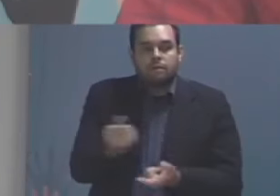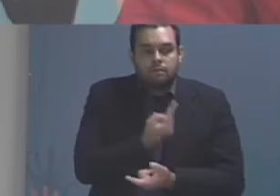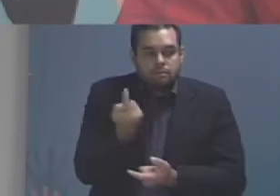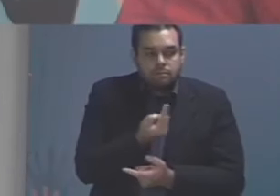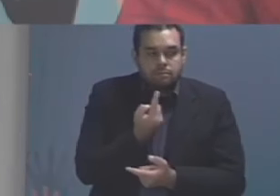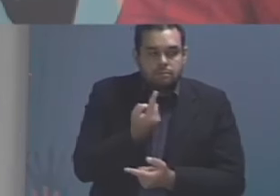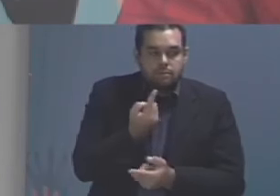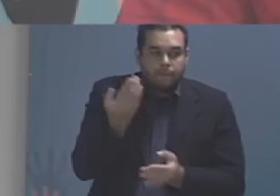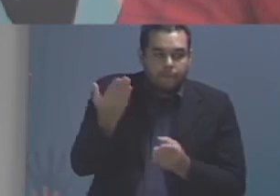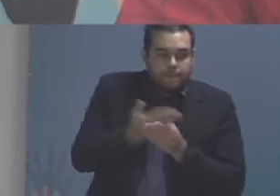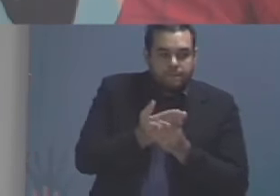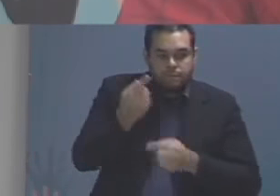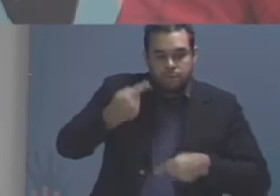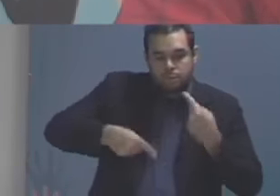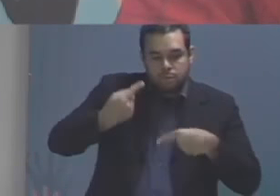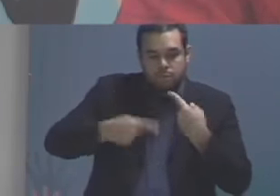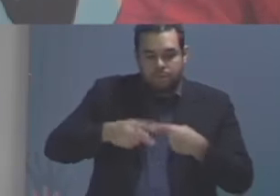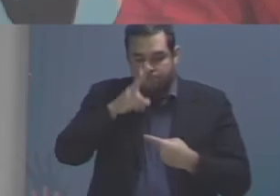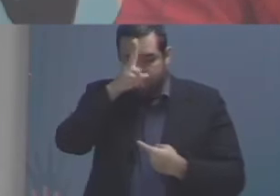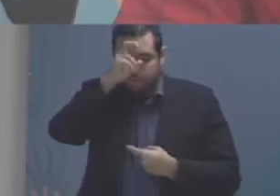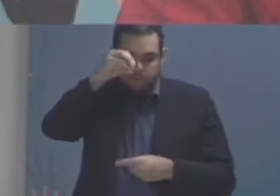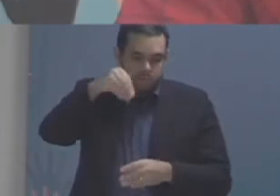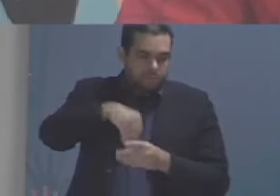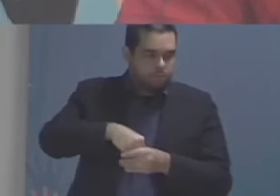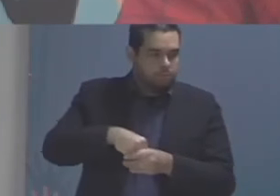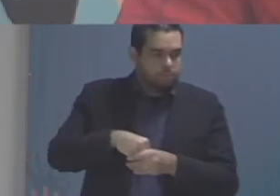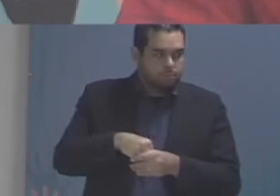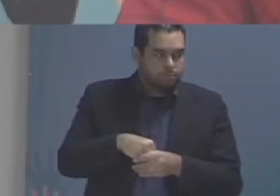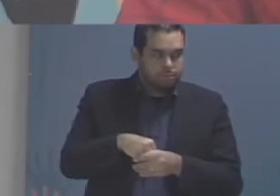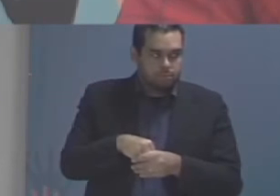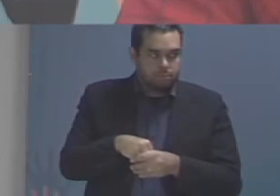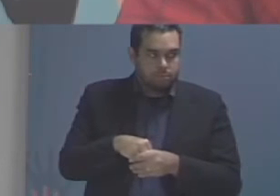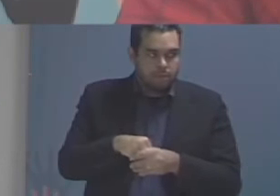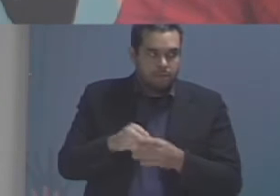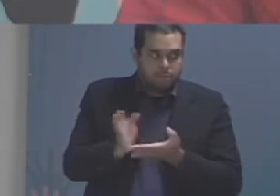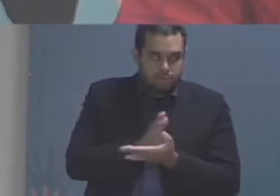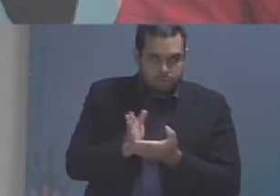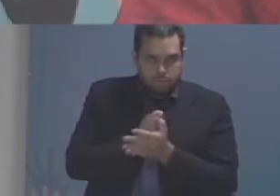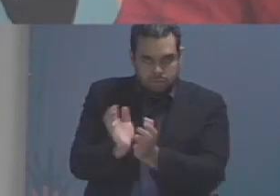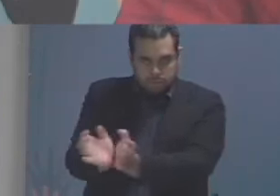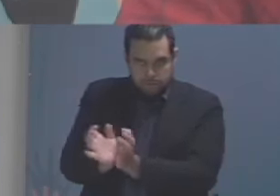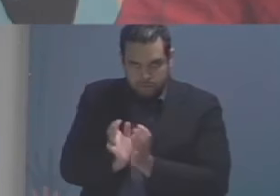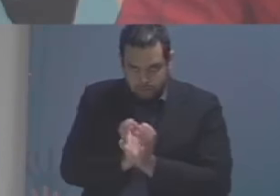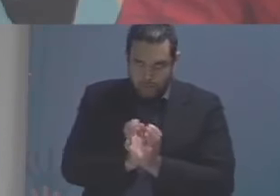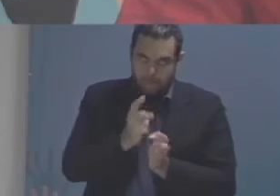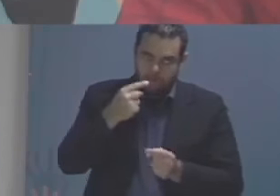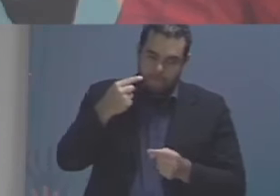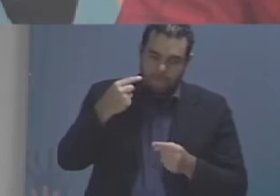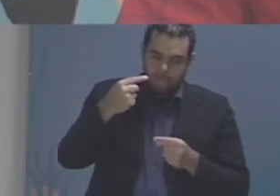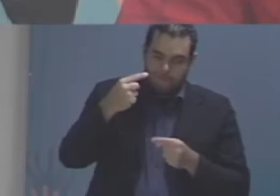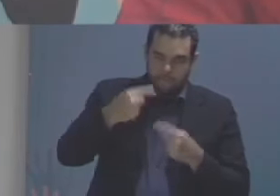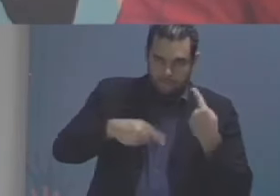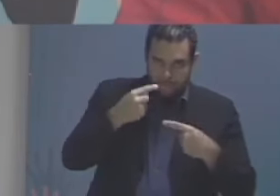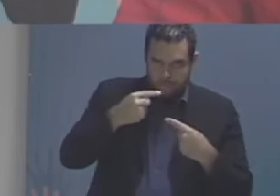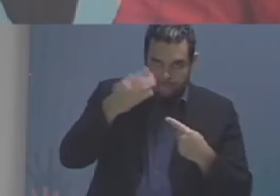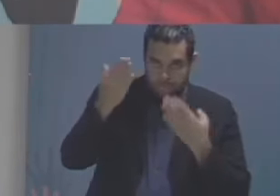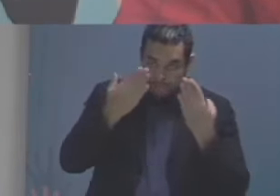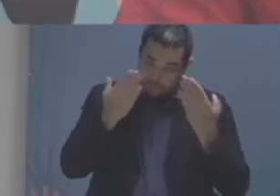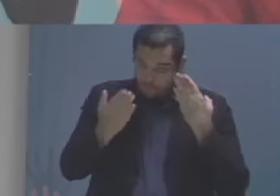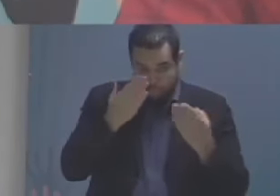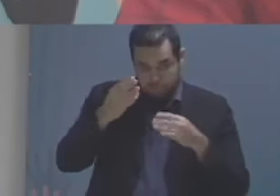um processo de discussão bastante forte dentro dos psicólogos do judiciário.